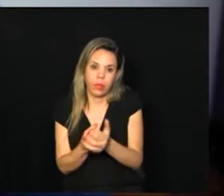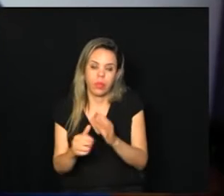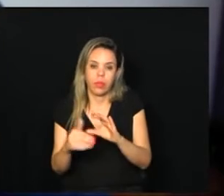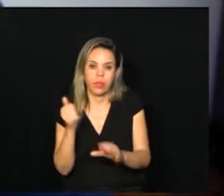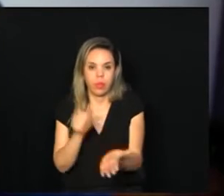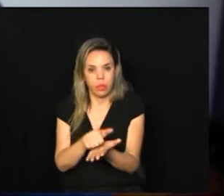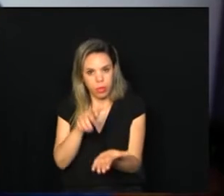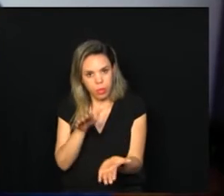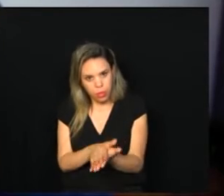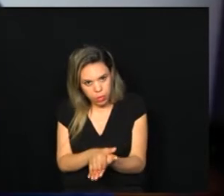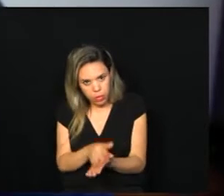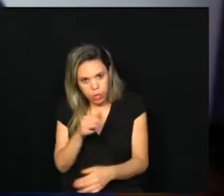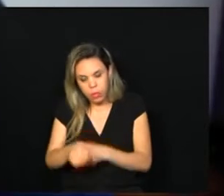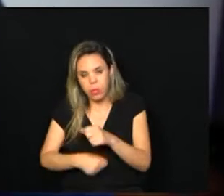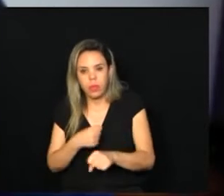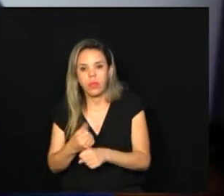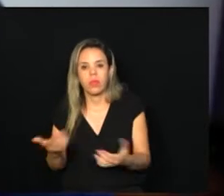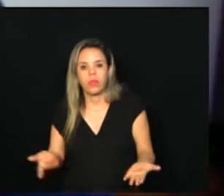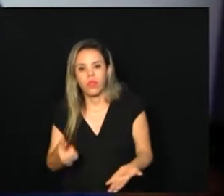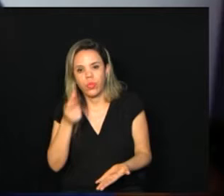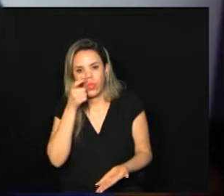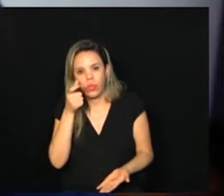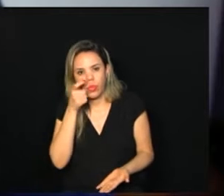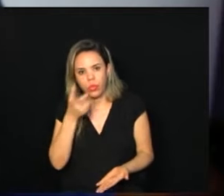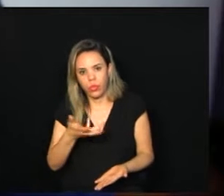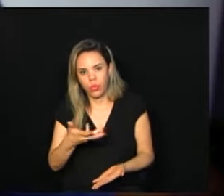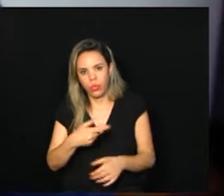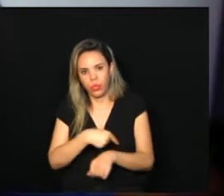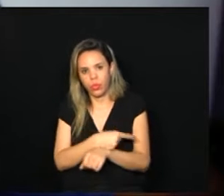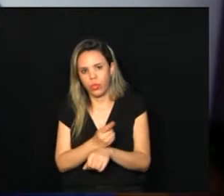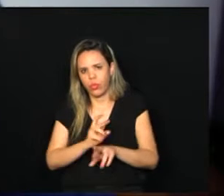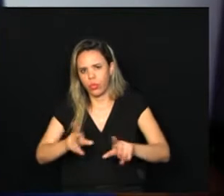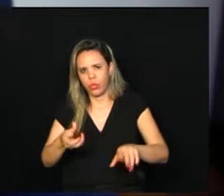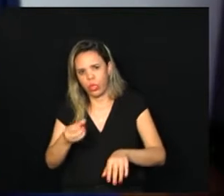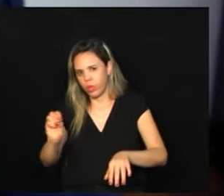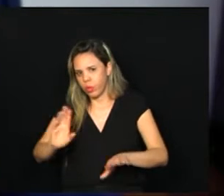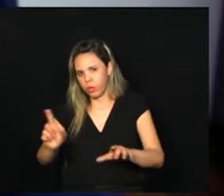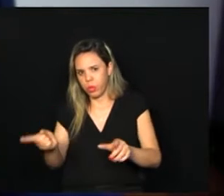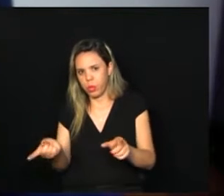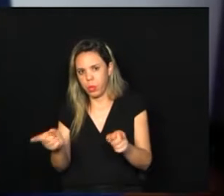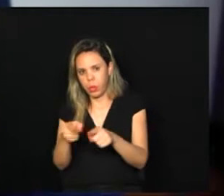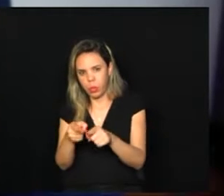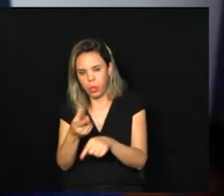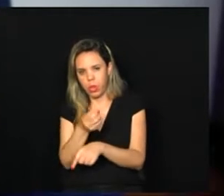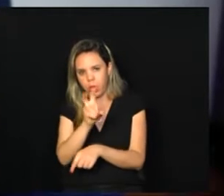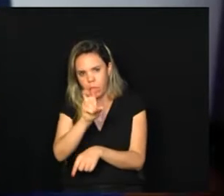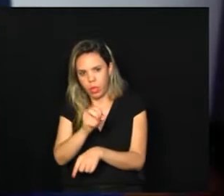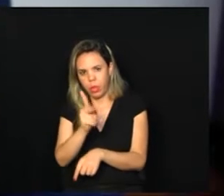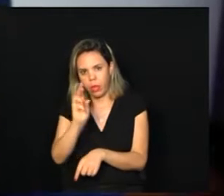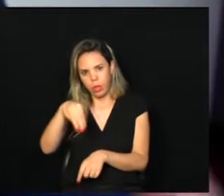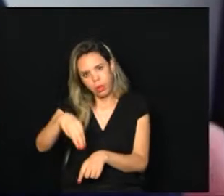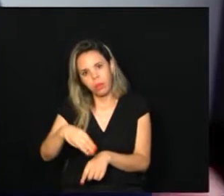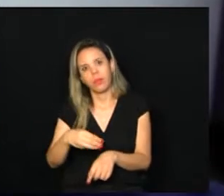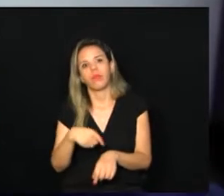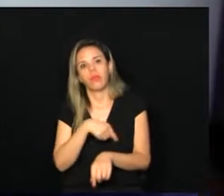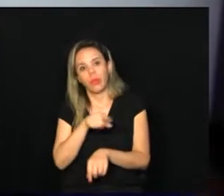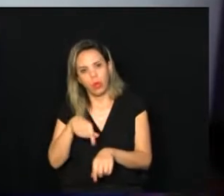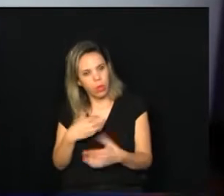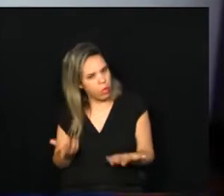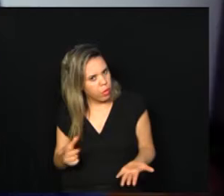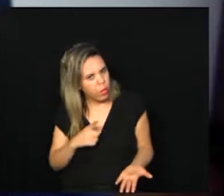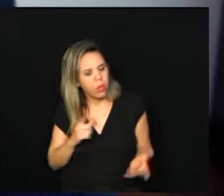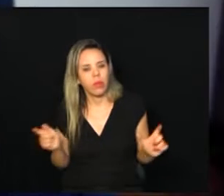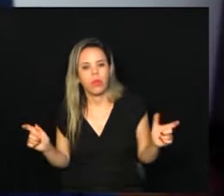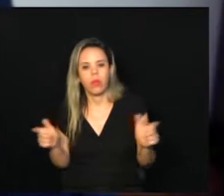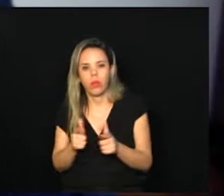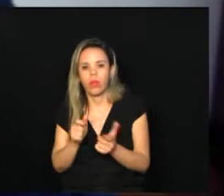infrações, né, este ano, e viram que a velocidade não era mais 60, era 50 km por hora. Então, houve aí já